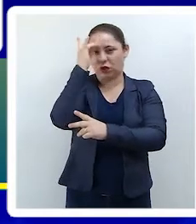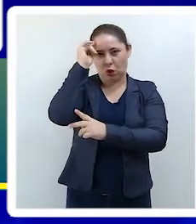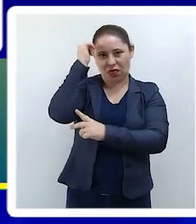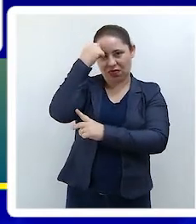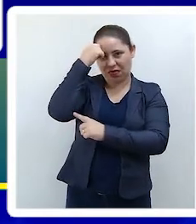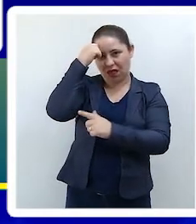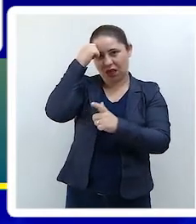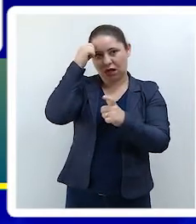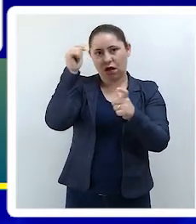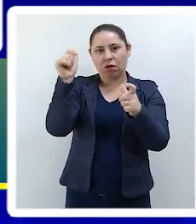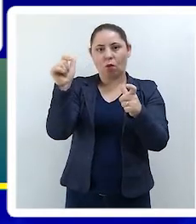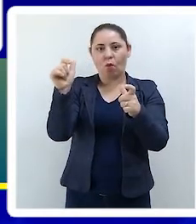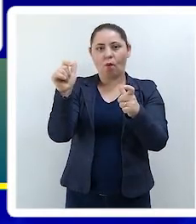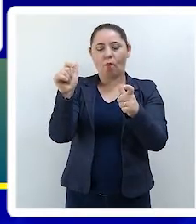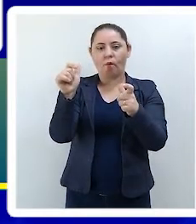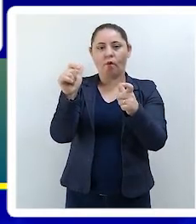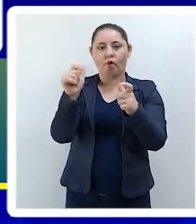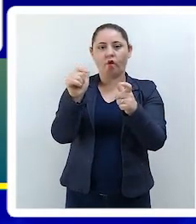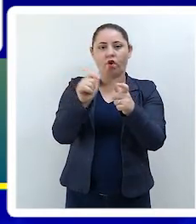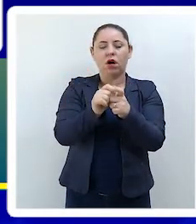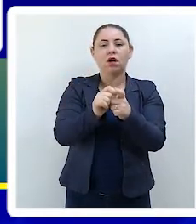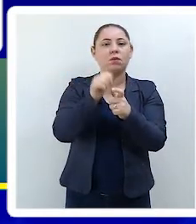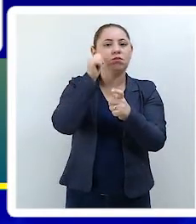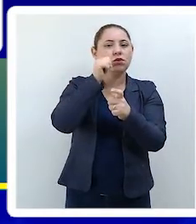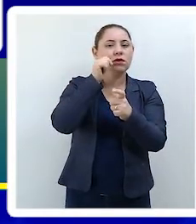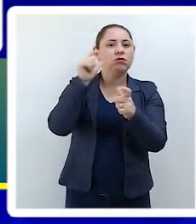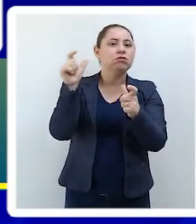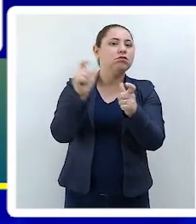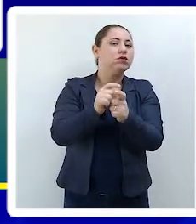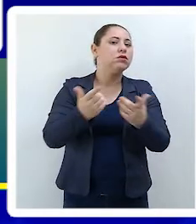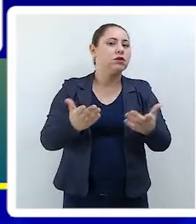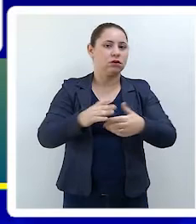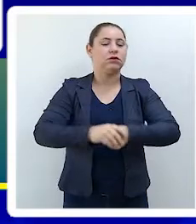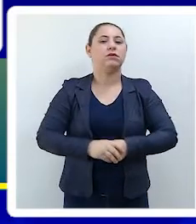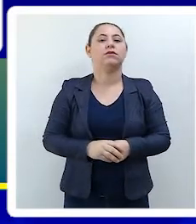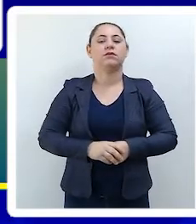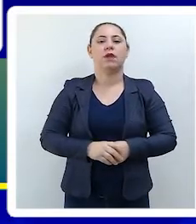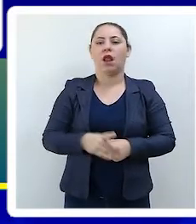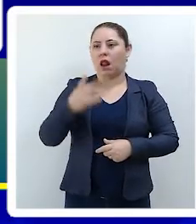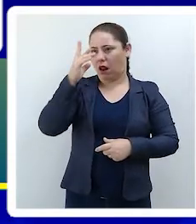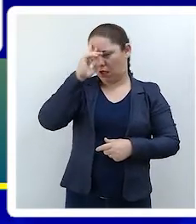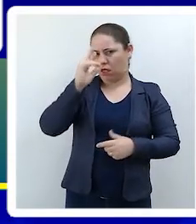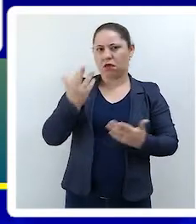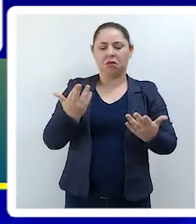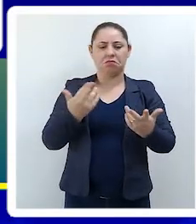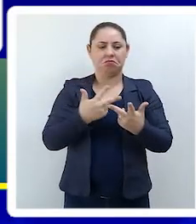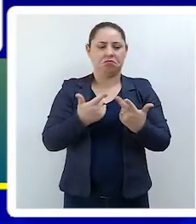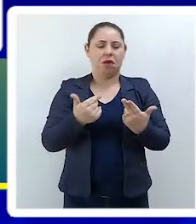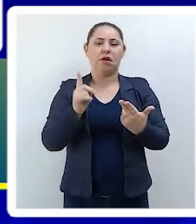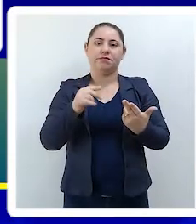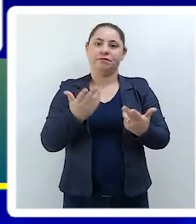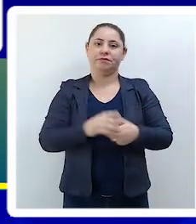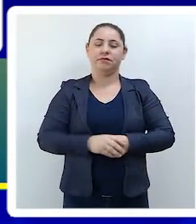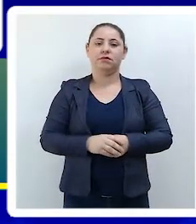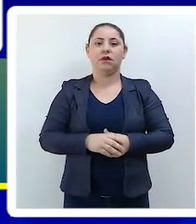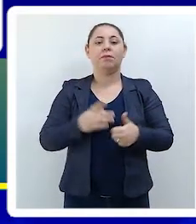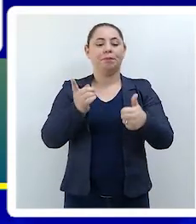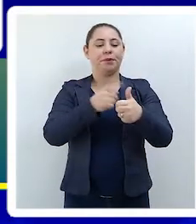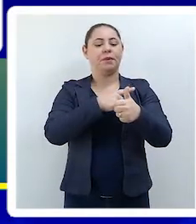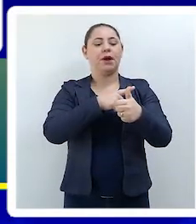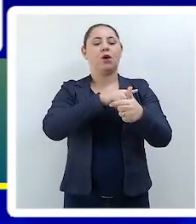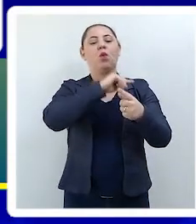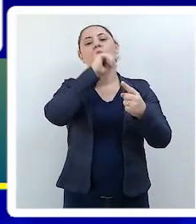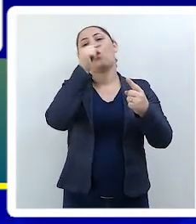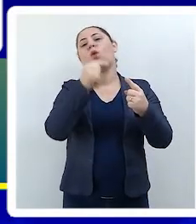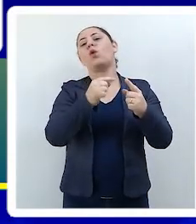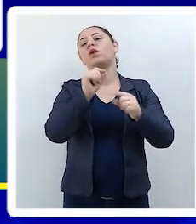de pessoas negras é infinitamente melhor e de mulheres negras também, líderes, enfim. Então, assim, o